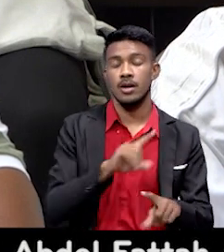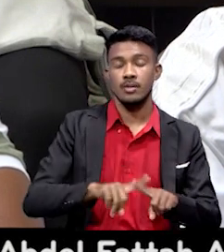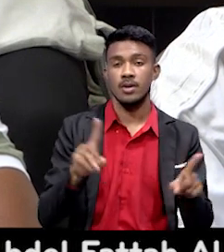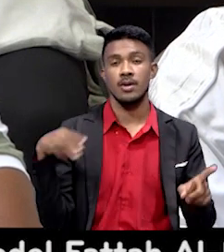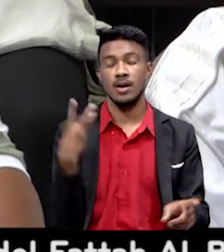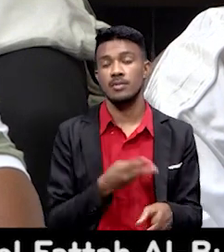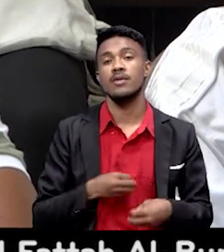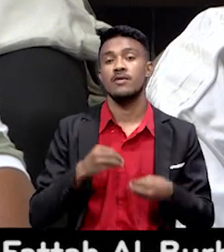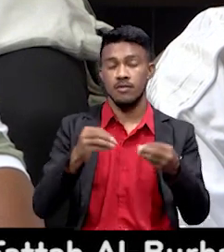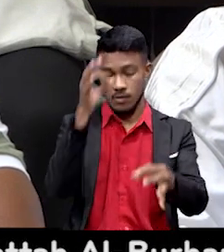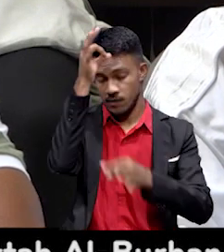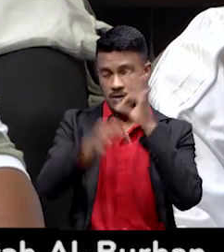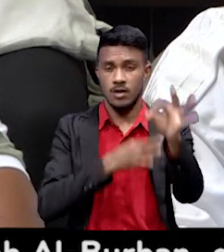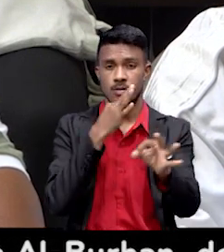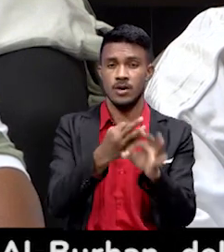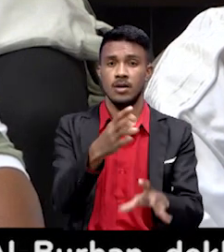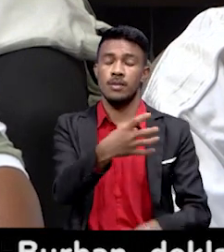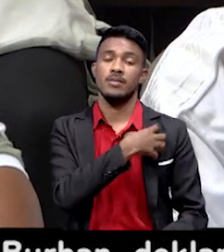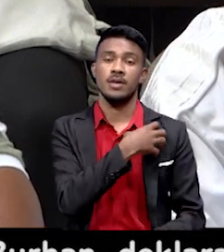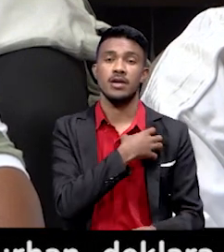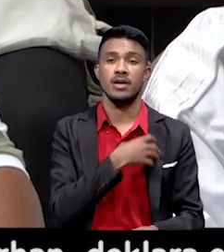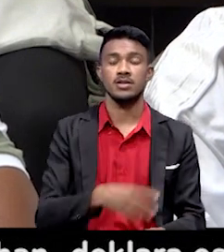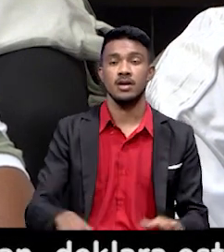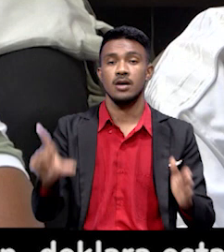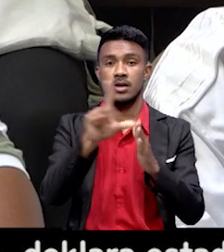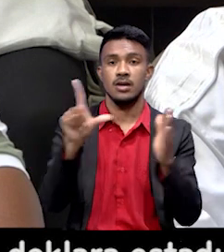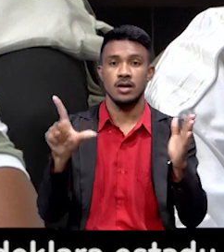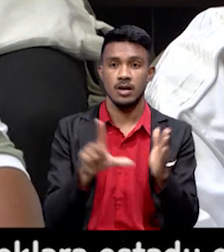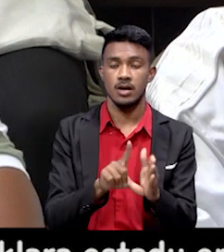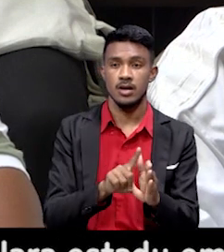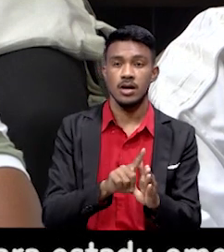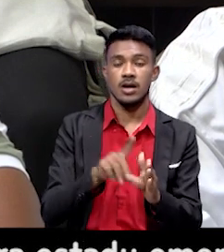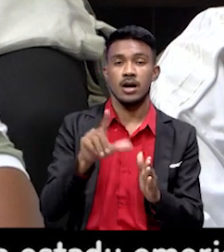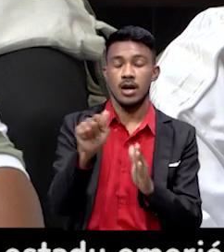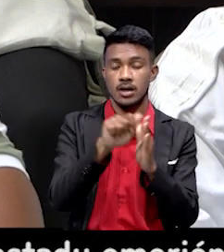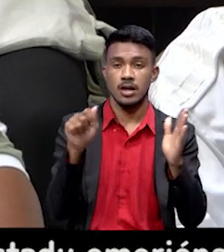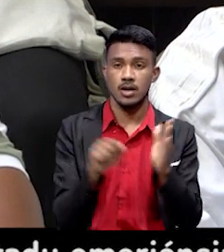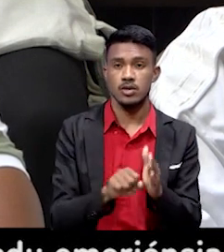Fátima PENITELI, e a nessa ia Constituição da República, artigo 146, no